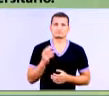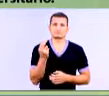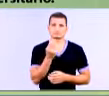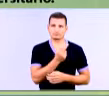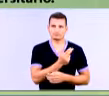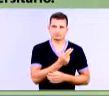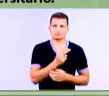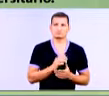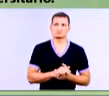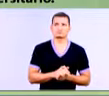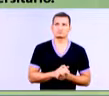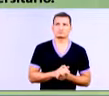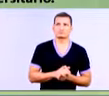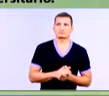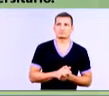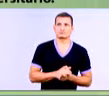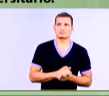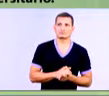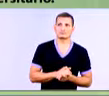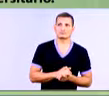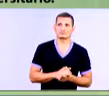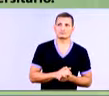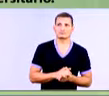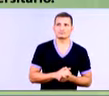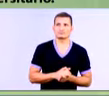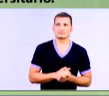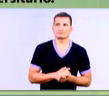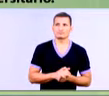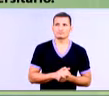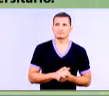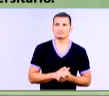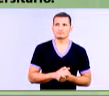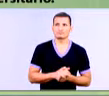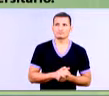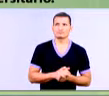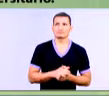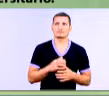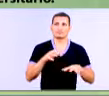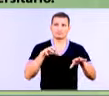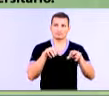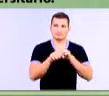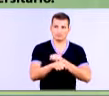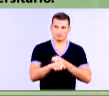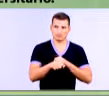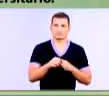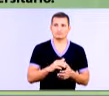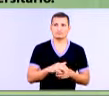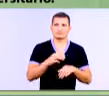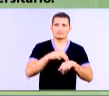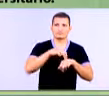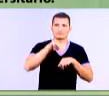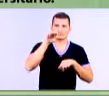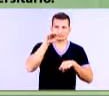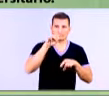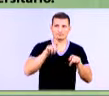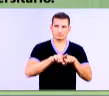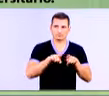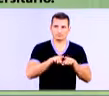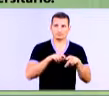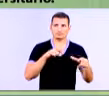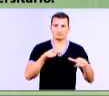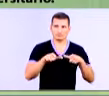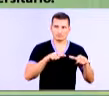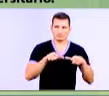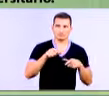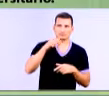sou bacharel em Ciência da Computação, tá? Pela Federal de São Carlos, mestre pela UFSC, trabalho no Ministério